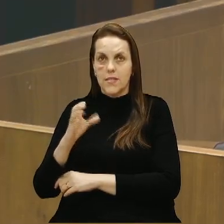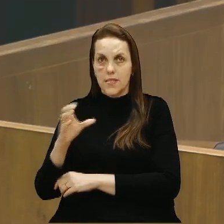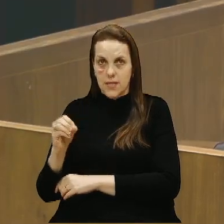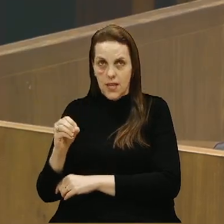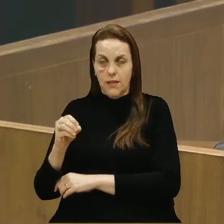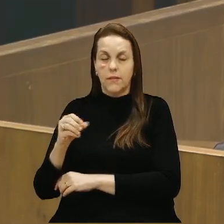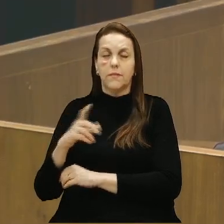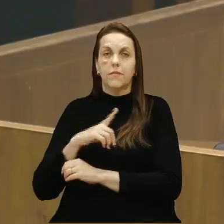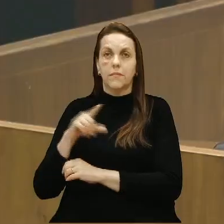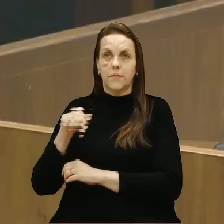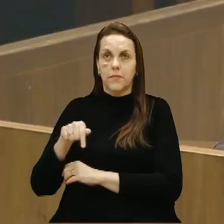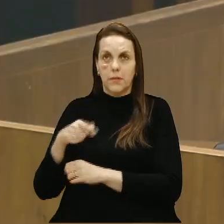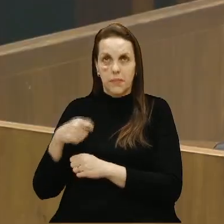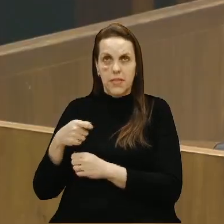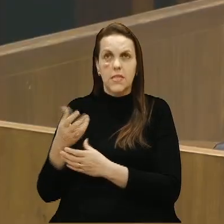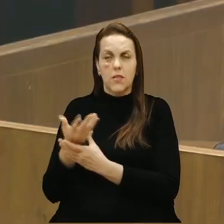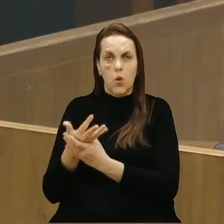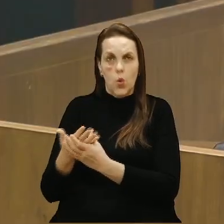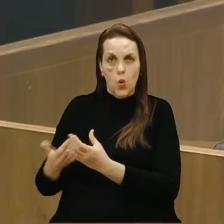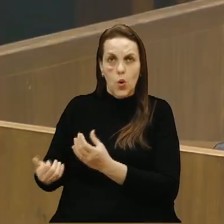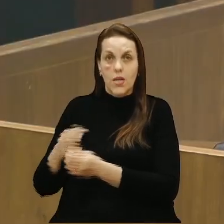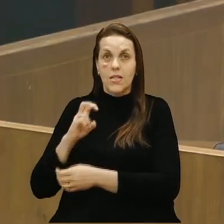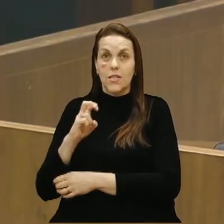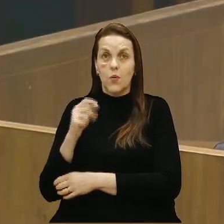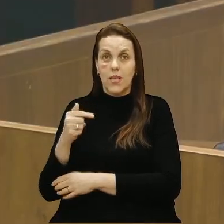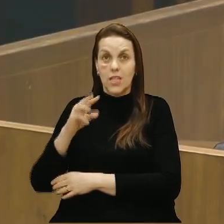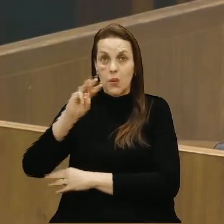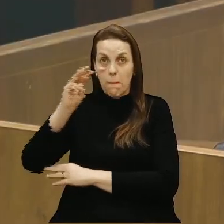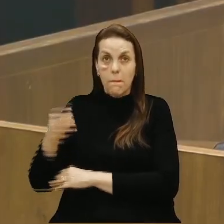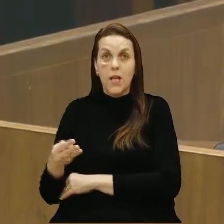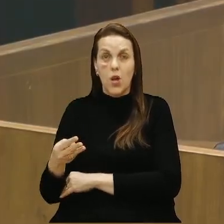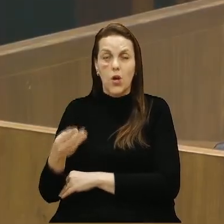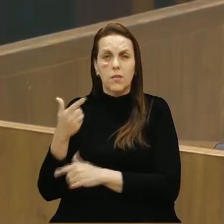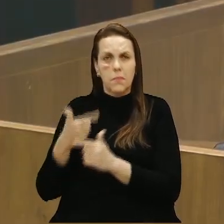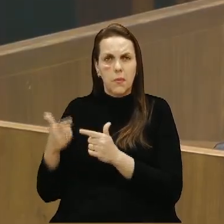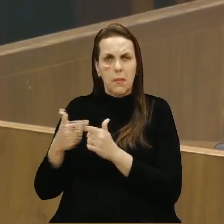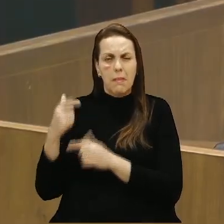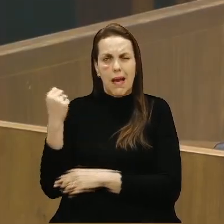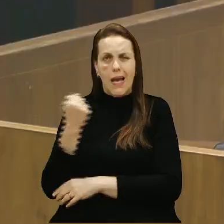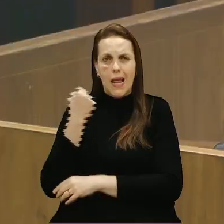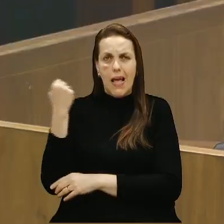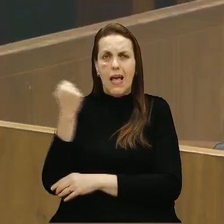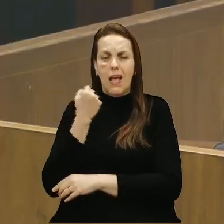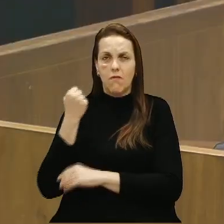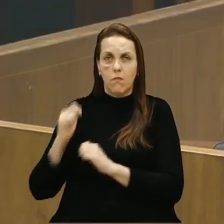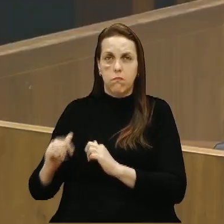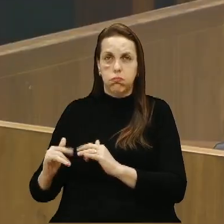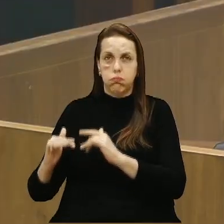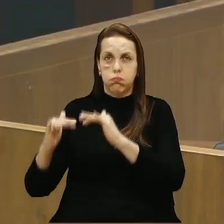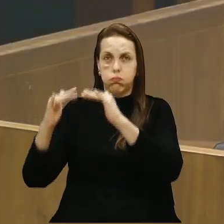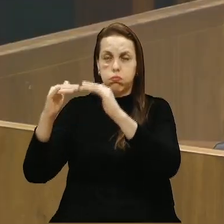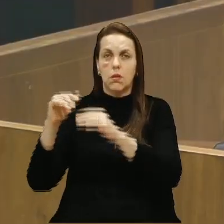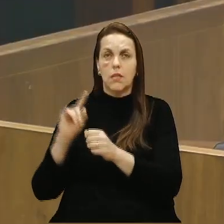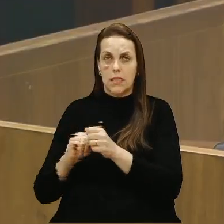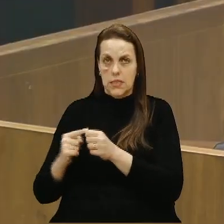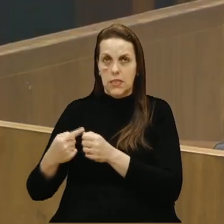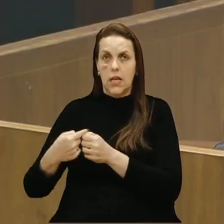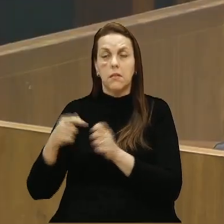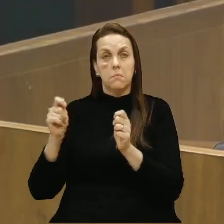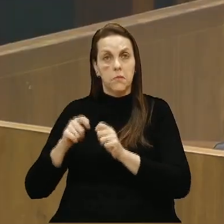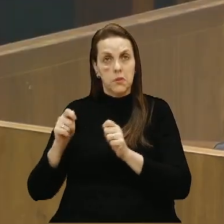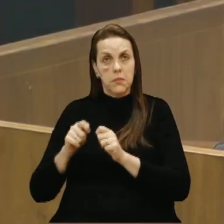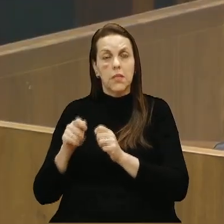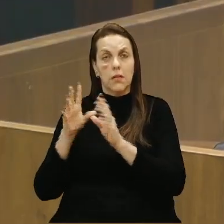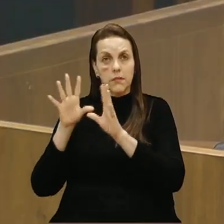destinação de cerca de 57 milhões. Portanto, um problema grave de alagamentos na nossa cidade, que também pode ser